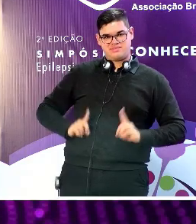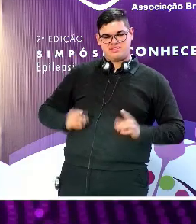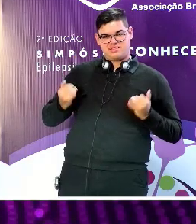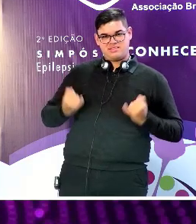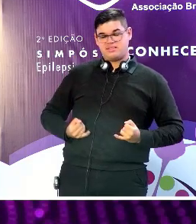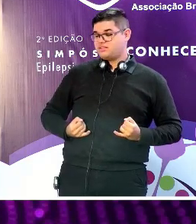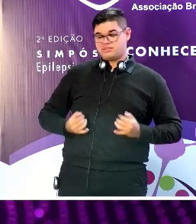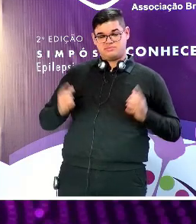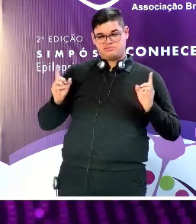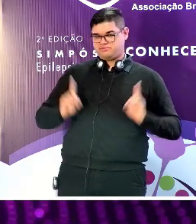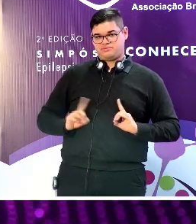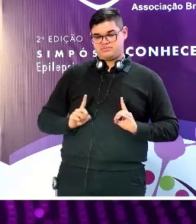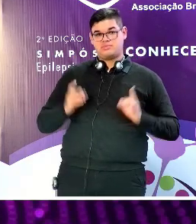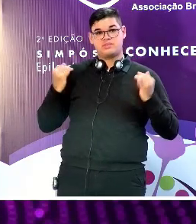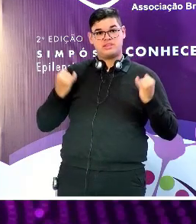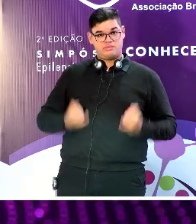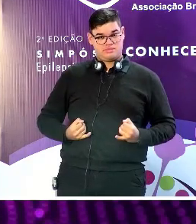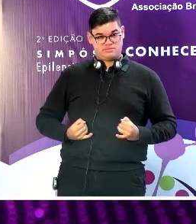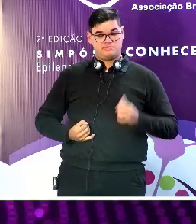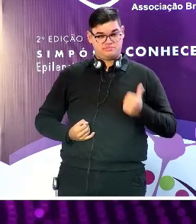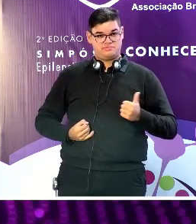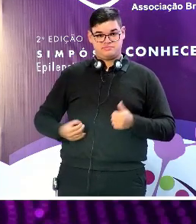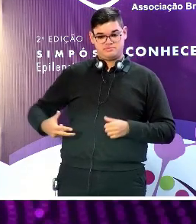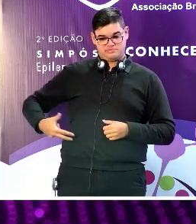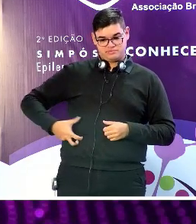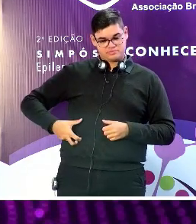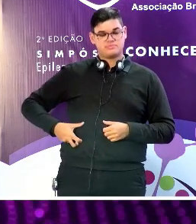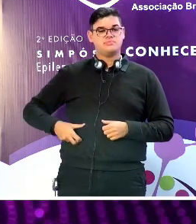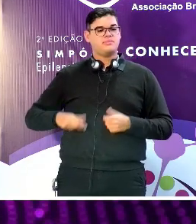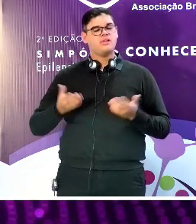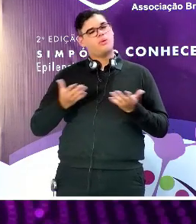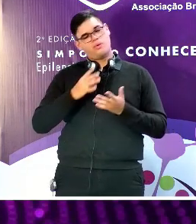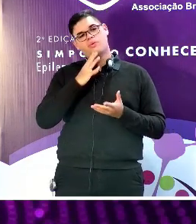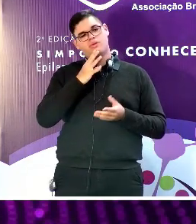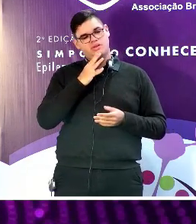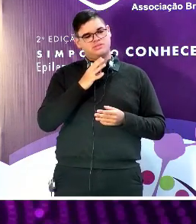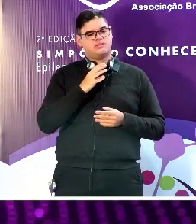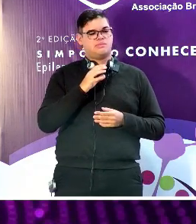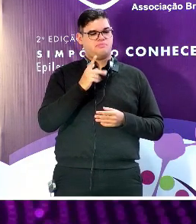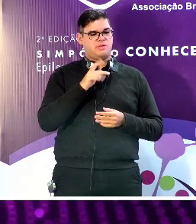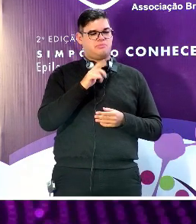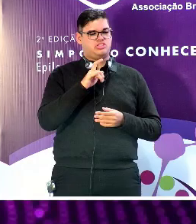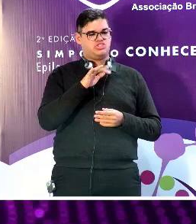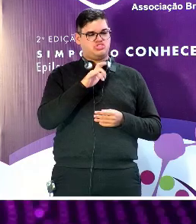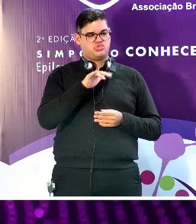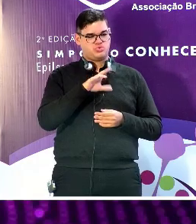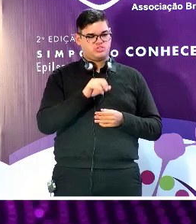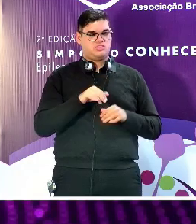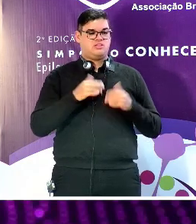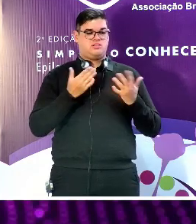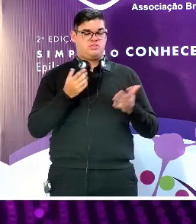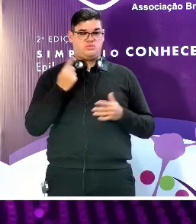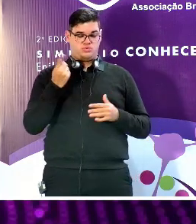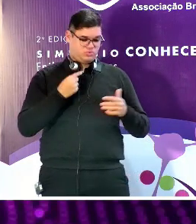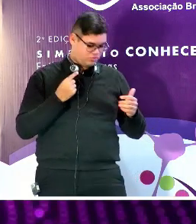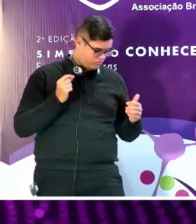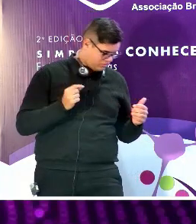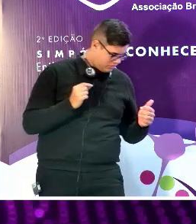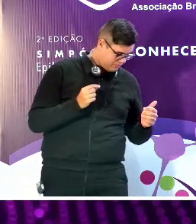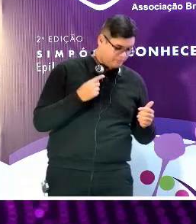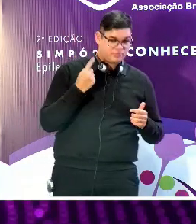famosos peptídeos. E os nossos marimbondos têm uma composição muito rica